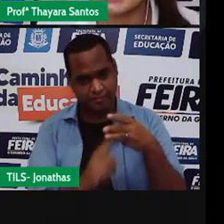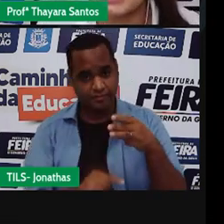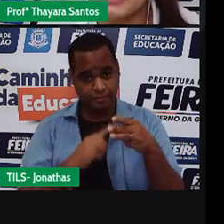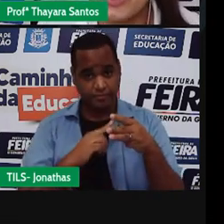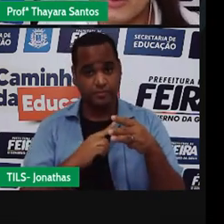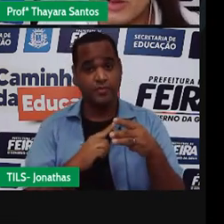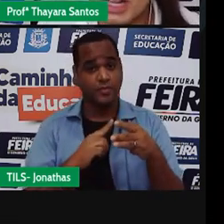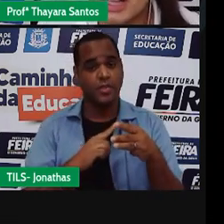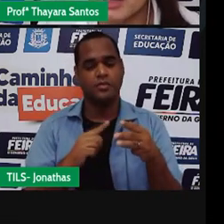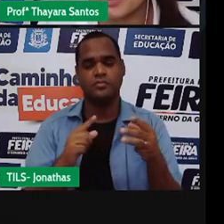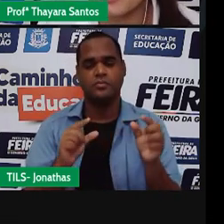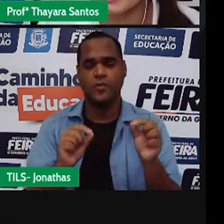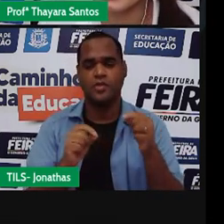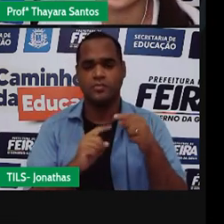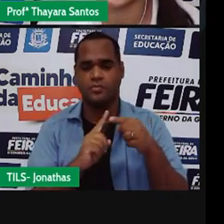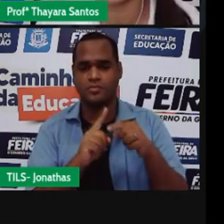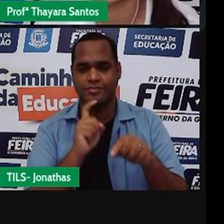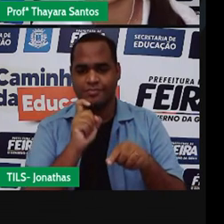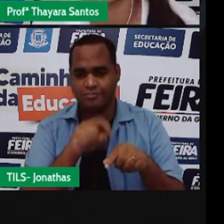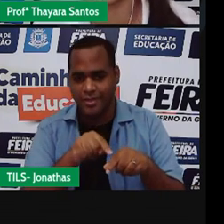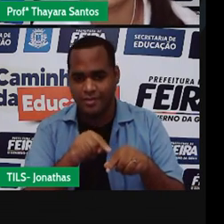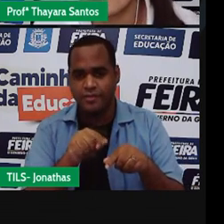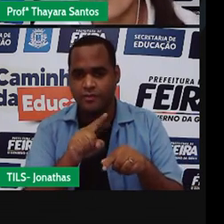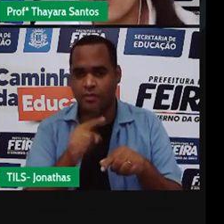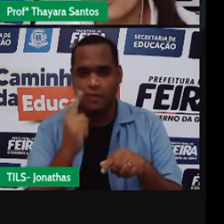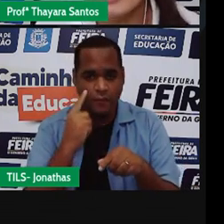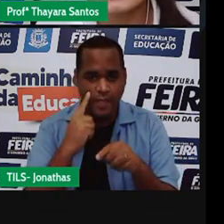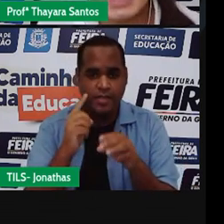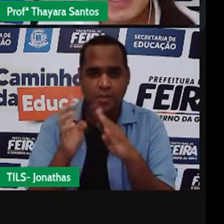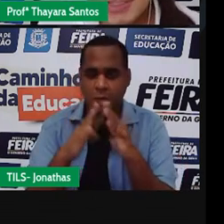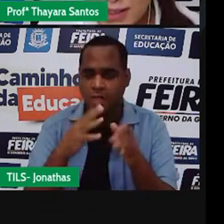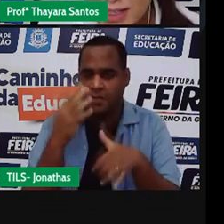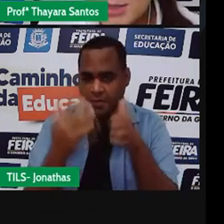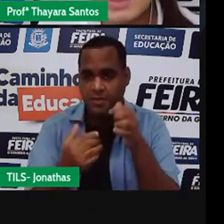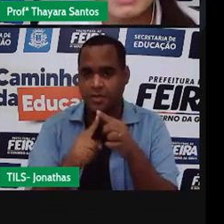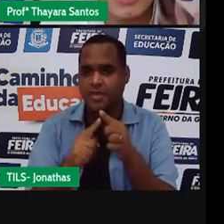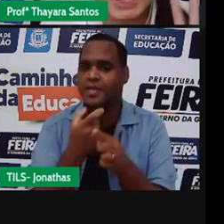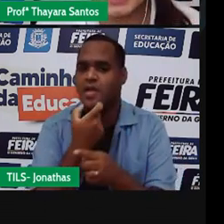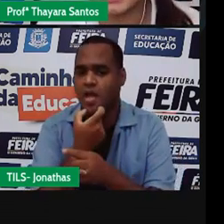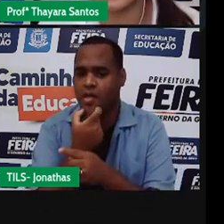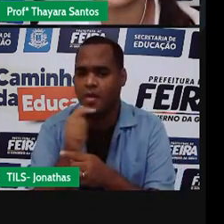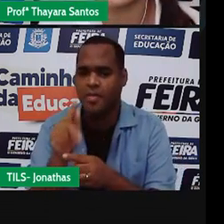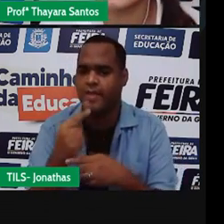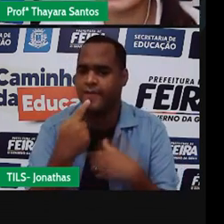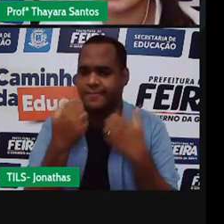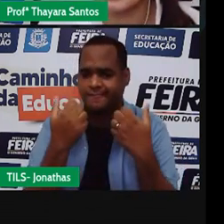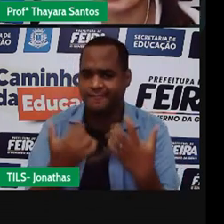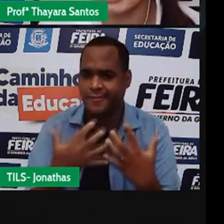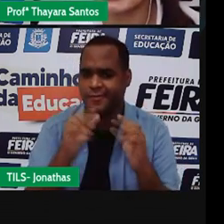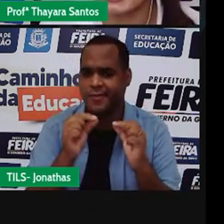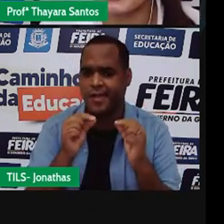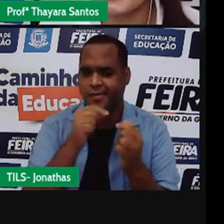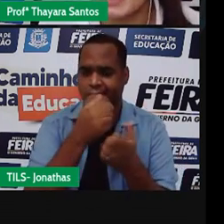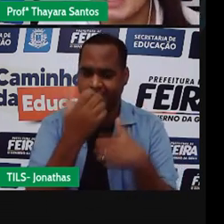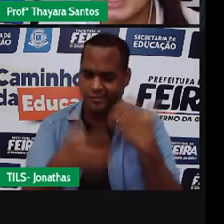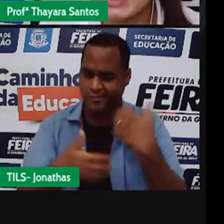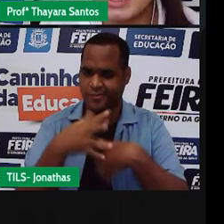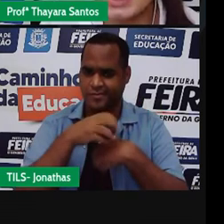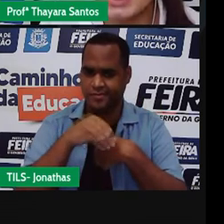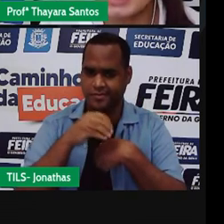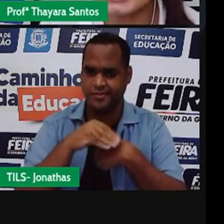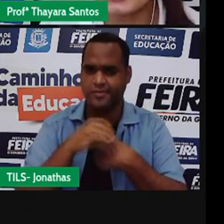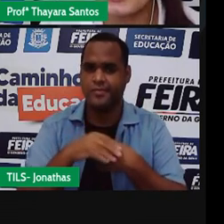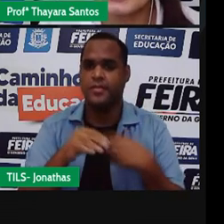da matéria. Vou clicar aqui para vocês verem. Então, O está em inglês, mas eu vou explicando para vocês tudo direitinho.